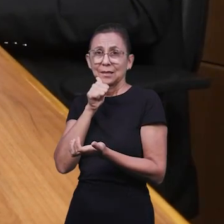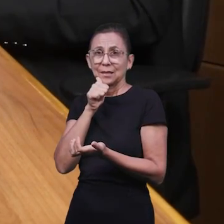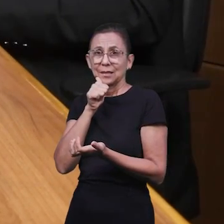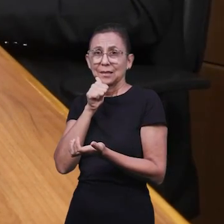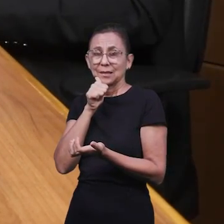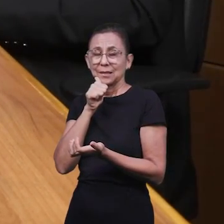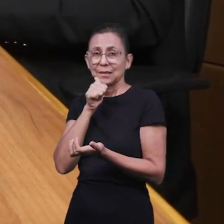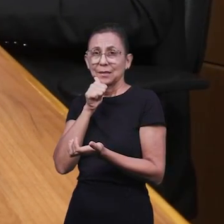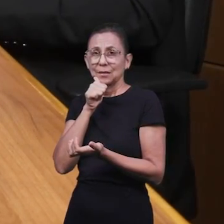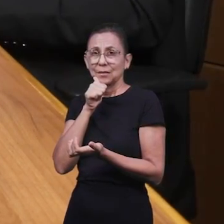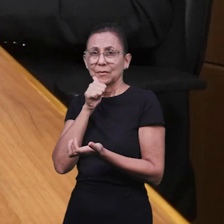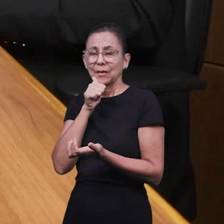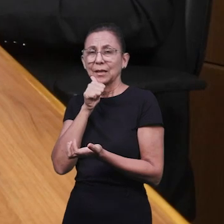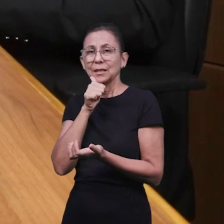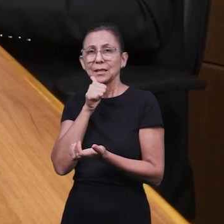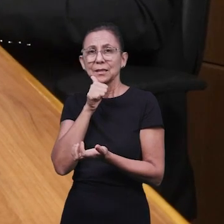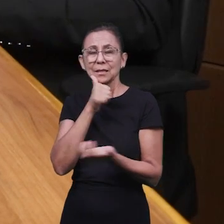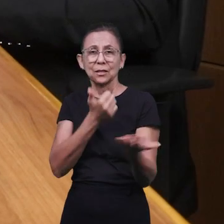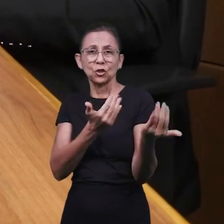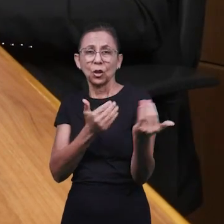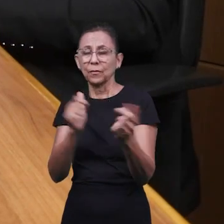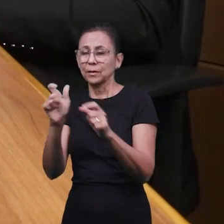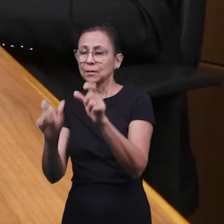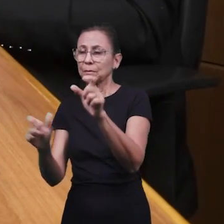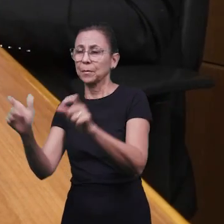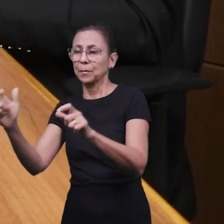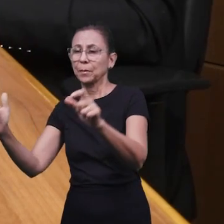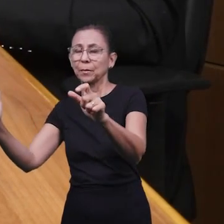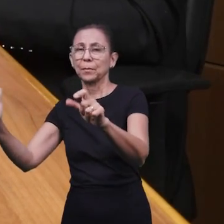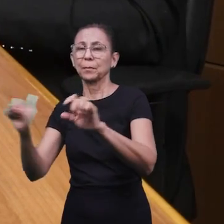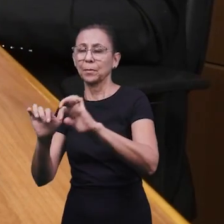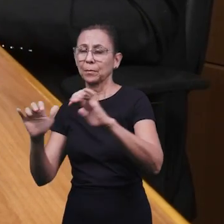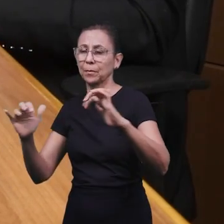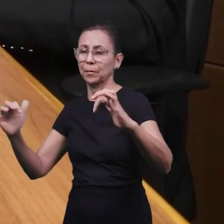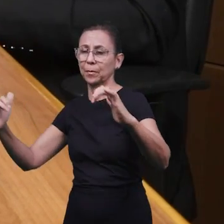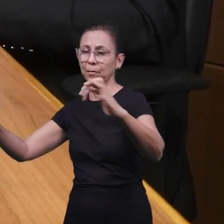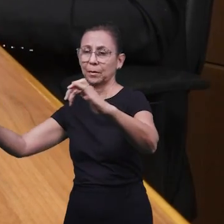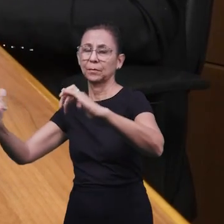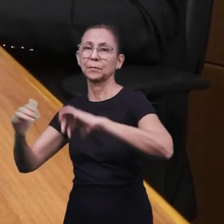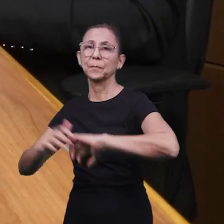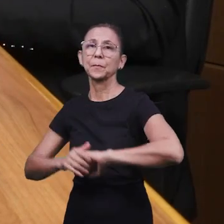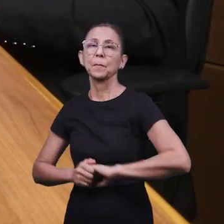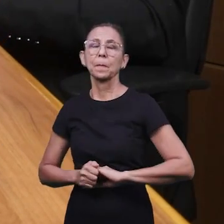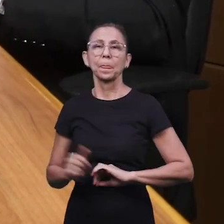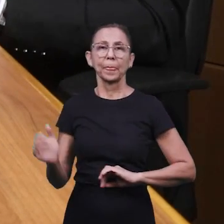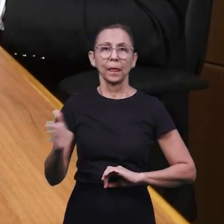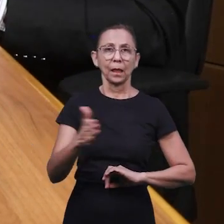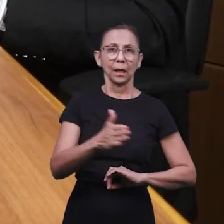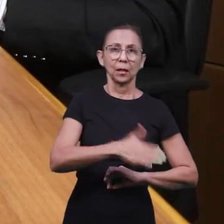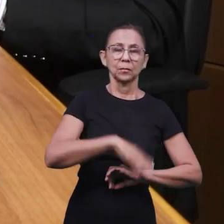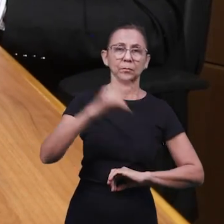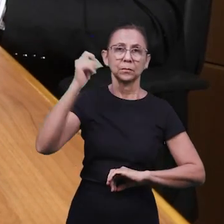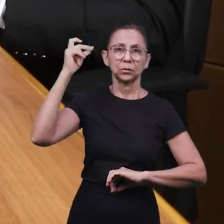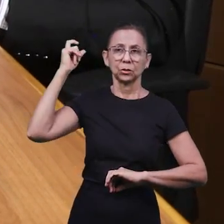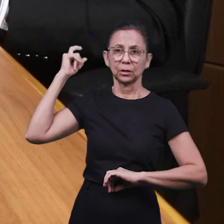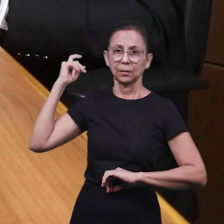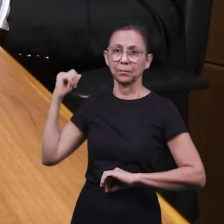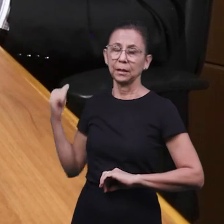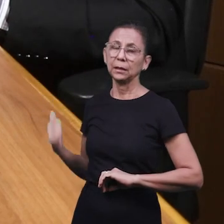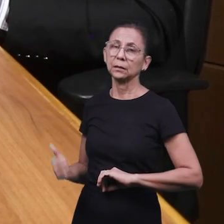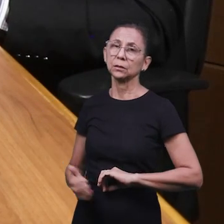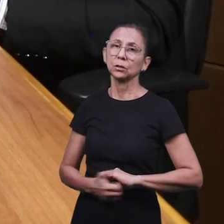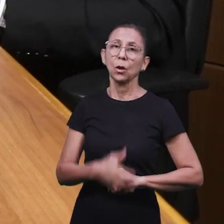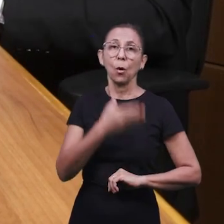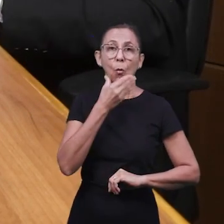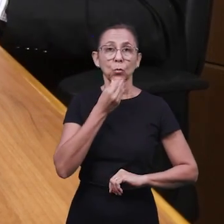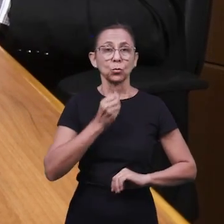porque na sociedade da época, né, os homens eles saíam para o trabalho normalmente no